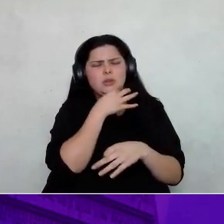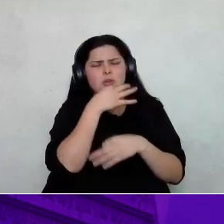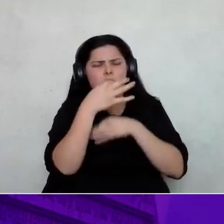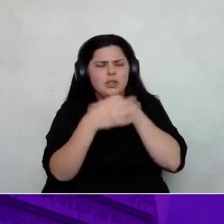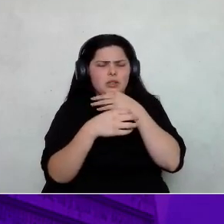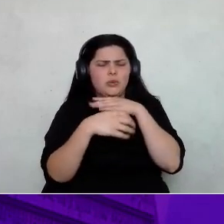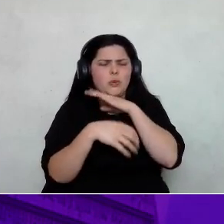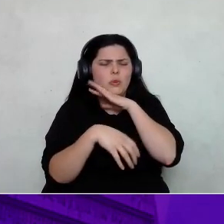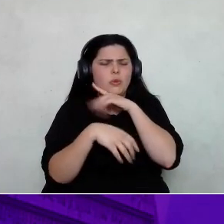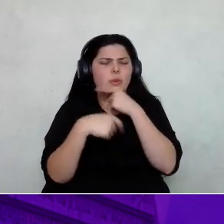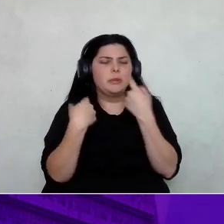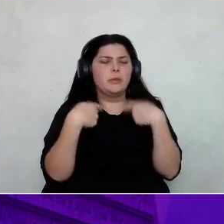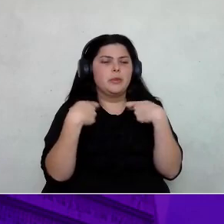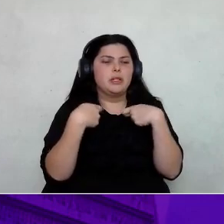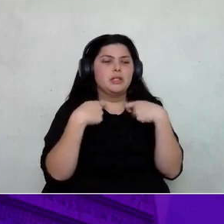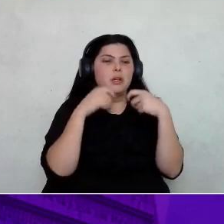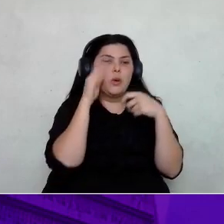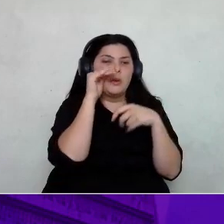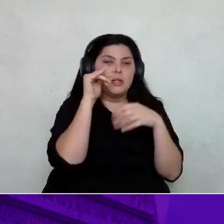manter tudo observável.